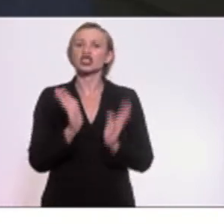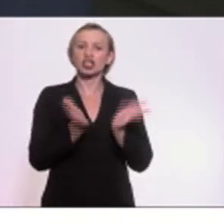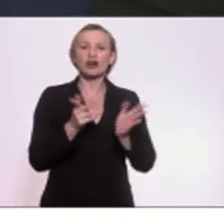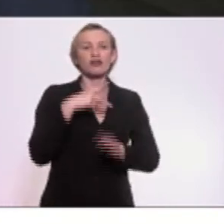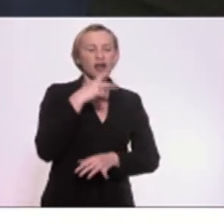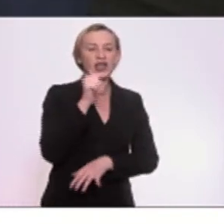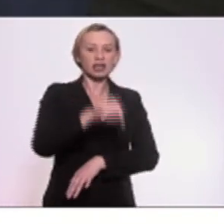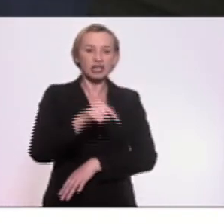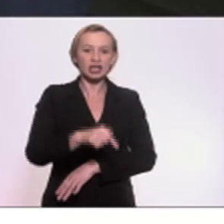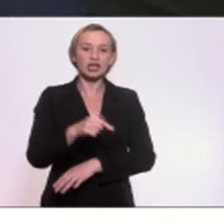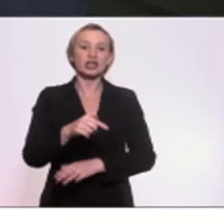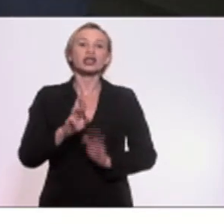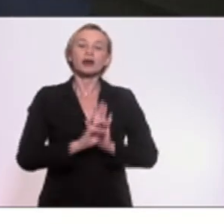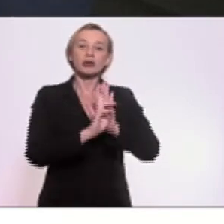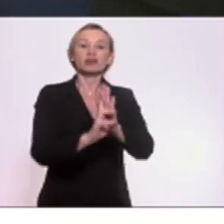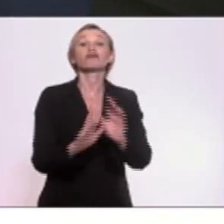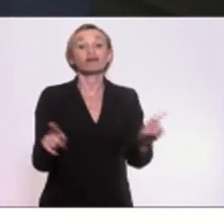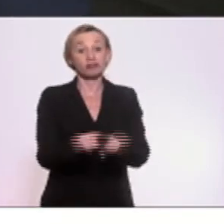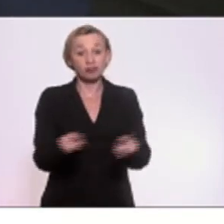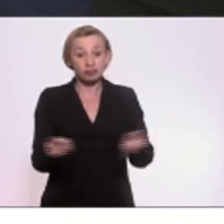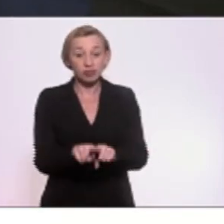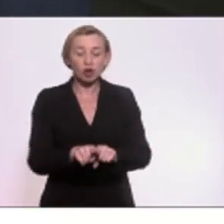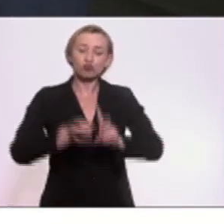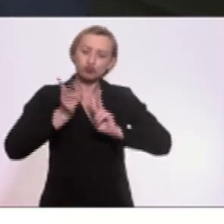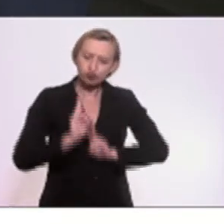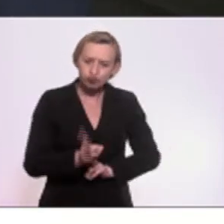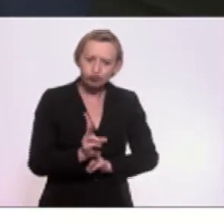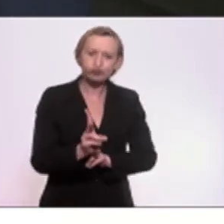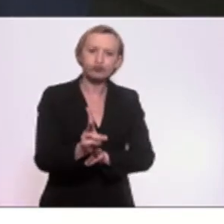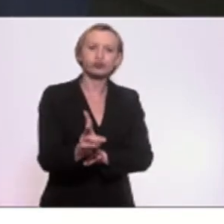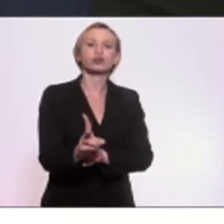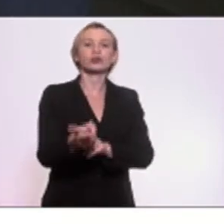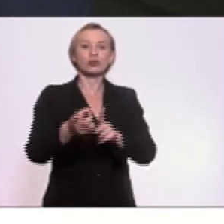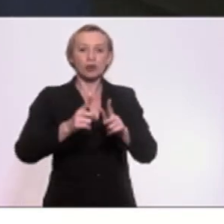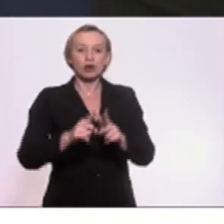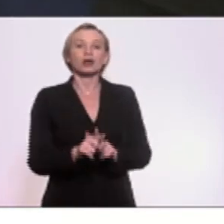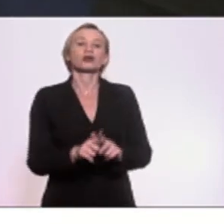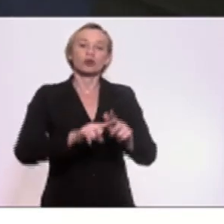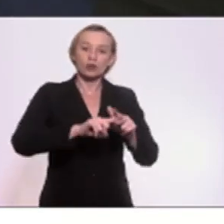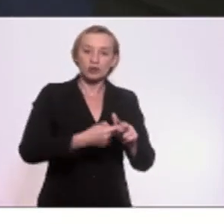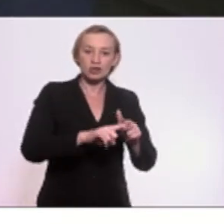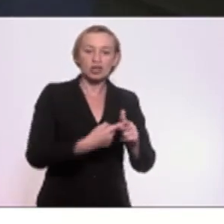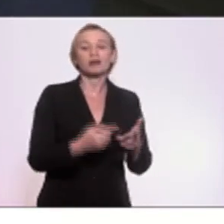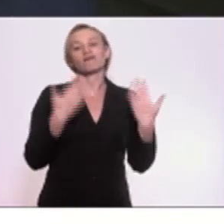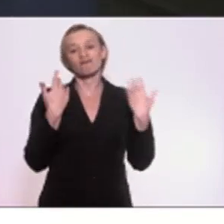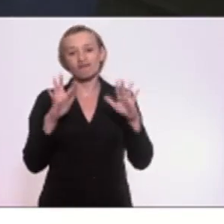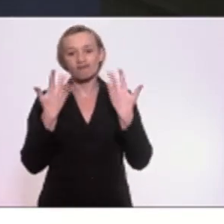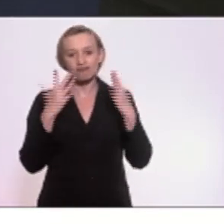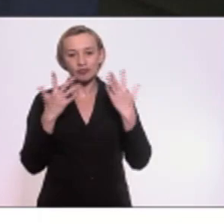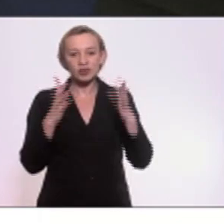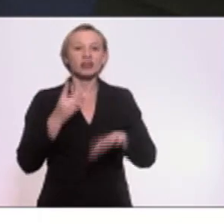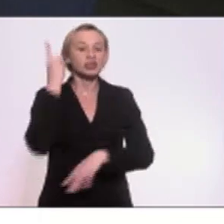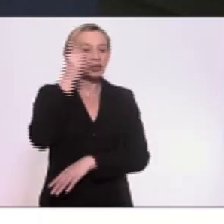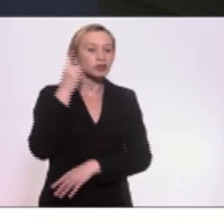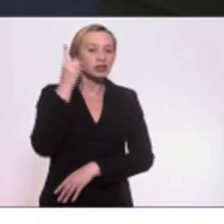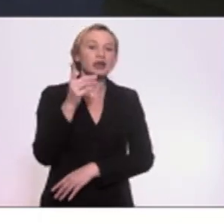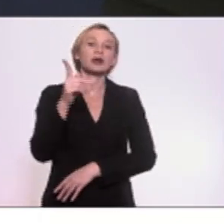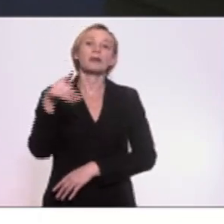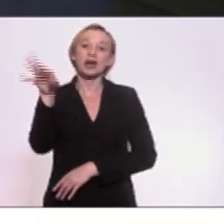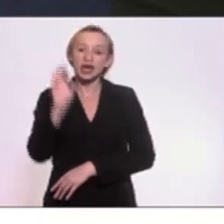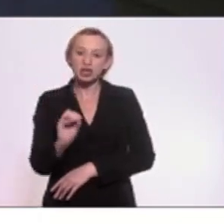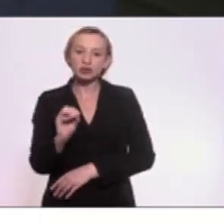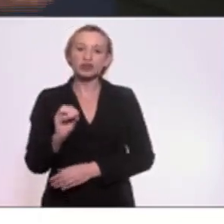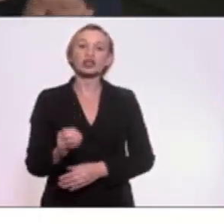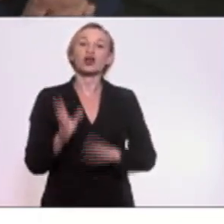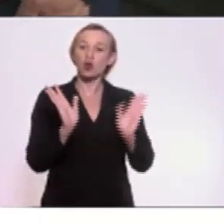aqui, isso representa também uma continuidade do aperfeiçoamento. Então, parabéns ao deputado Pedro